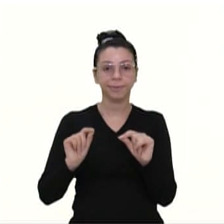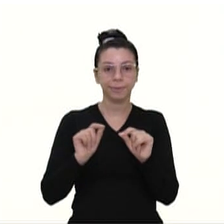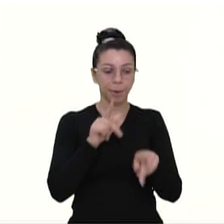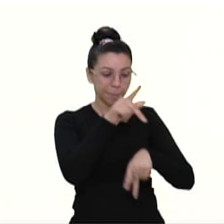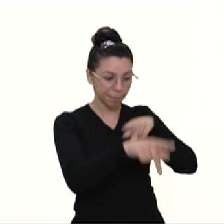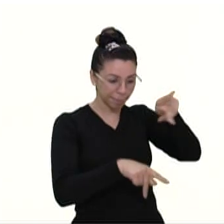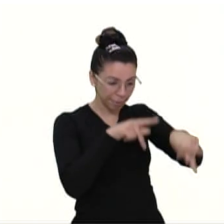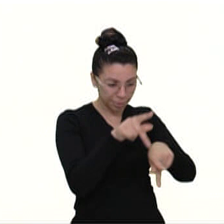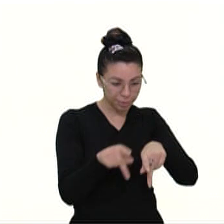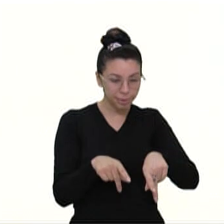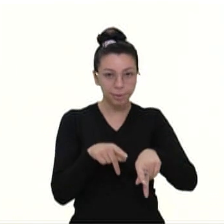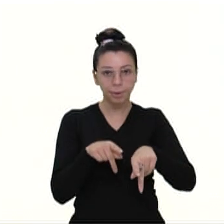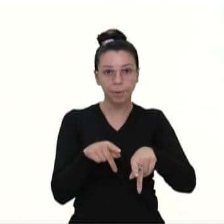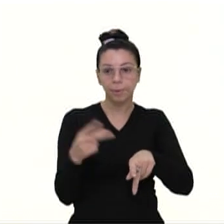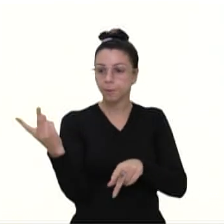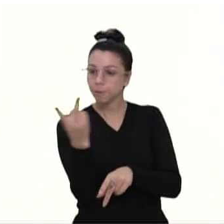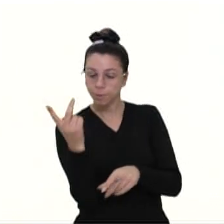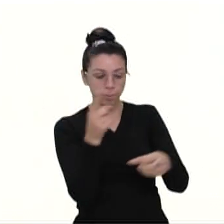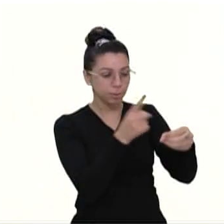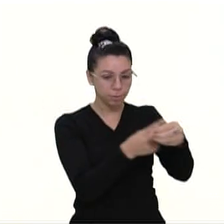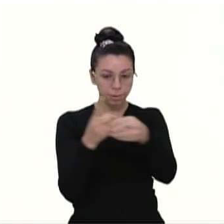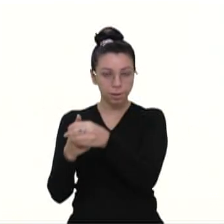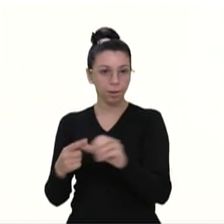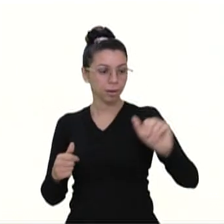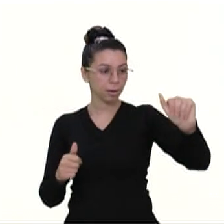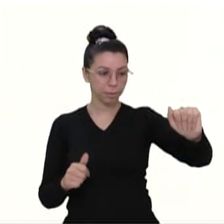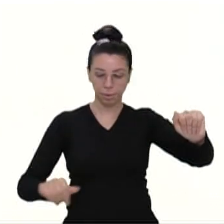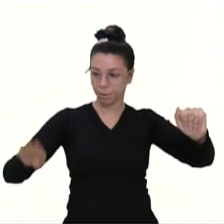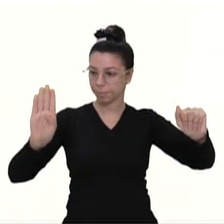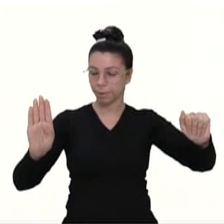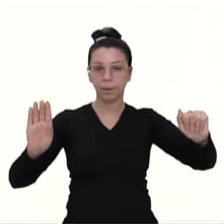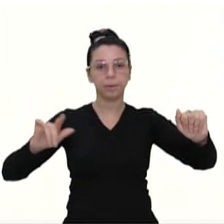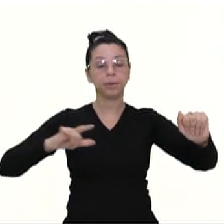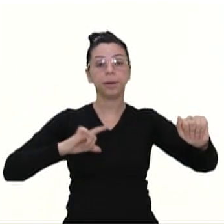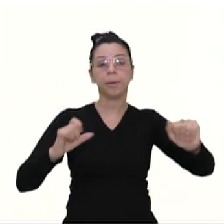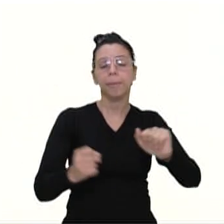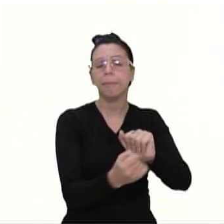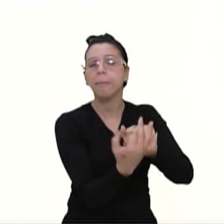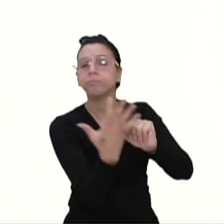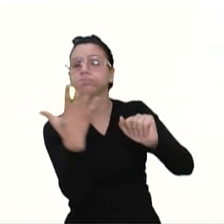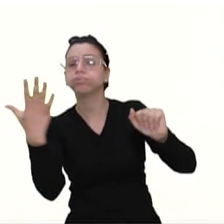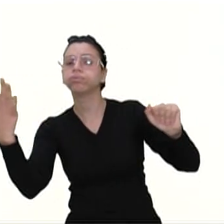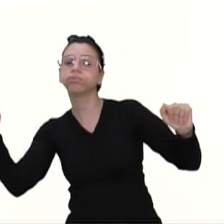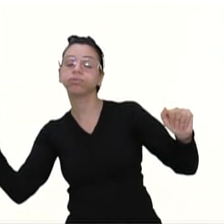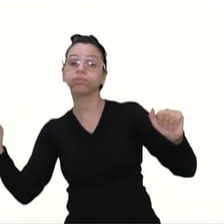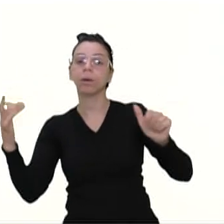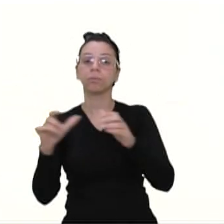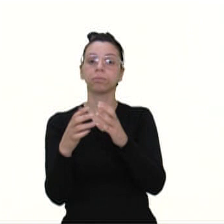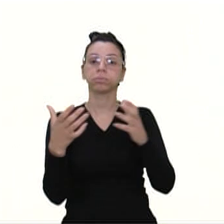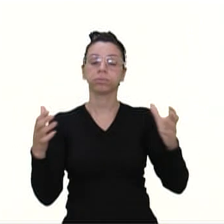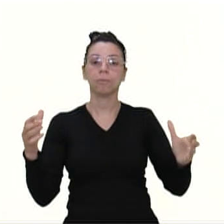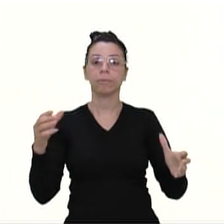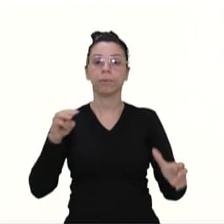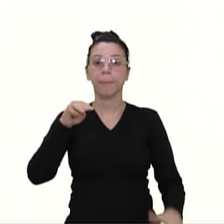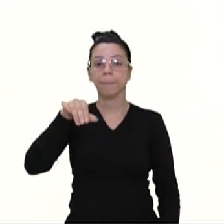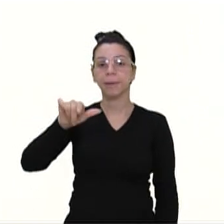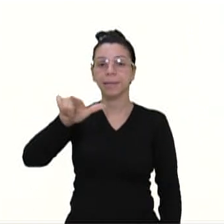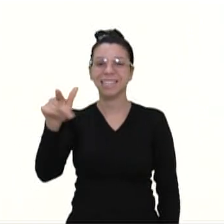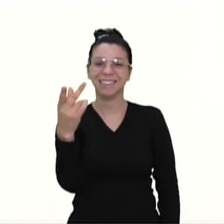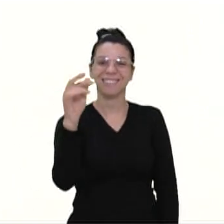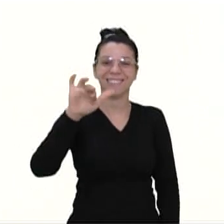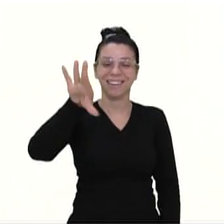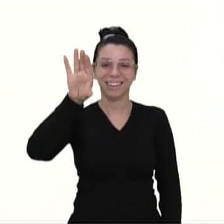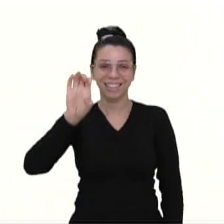cidades, A e B, são dadas em milhares de habitantes pela equação. Olha só,